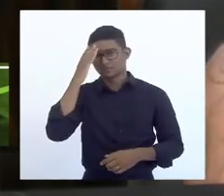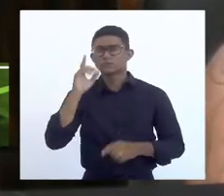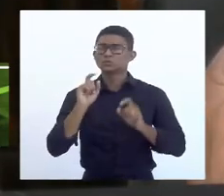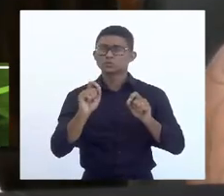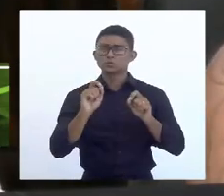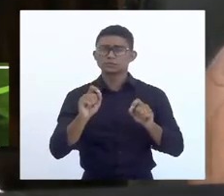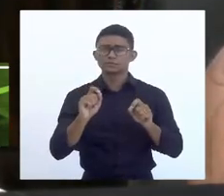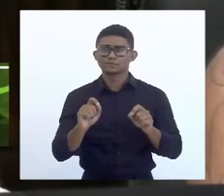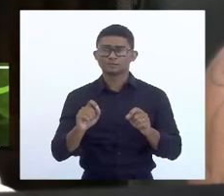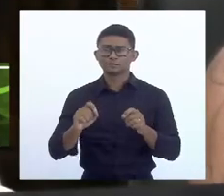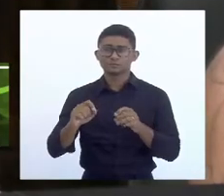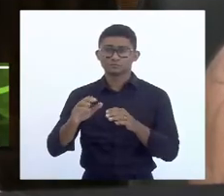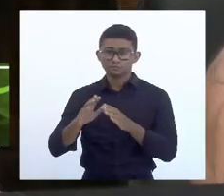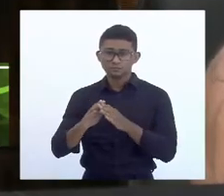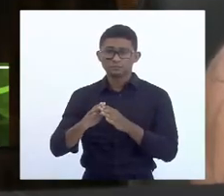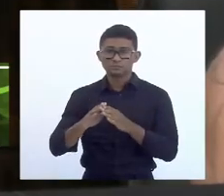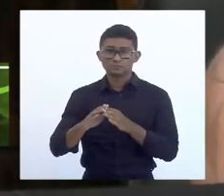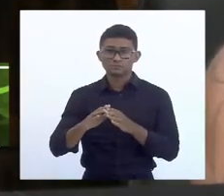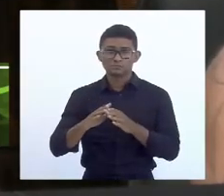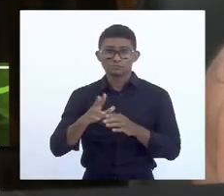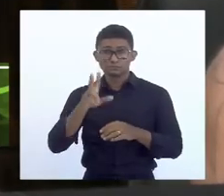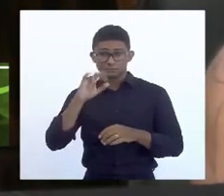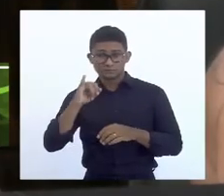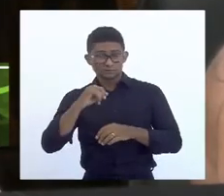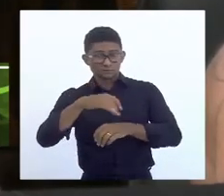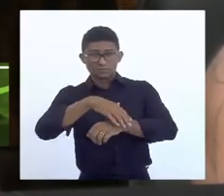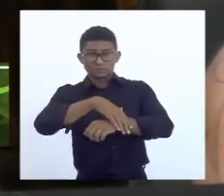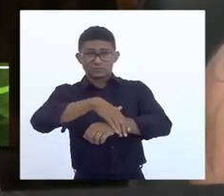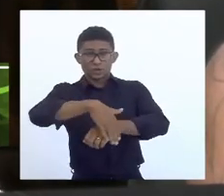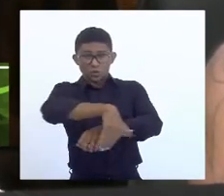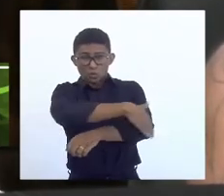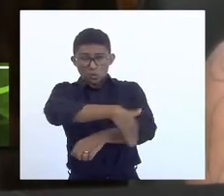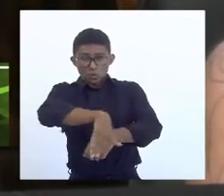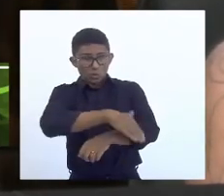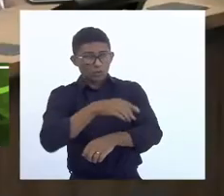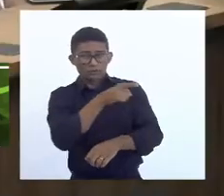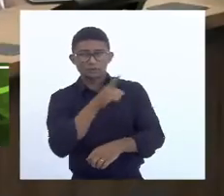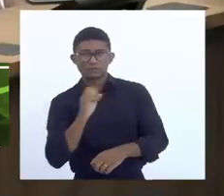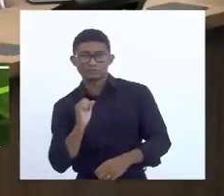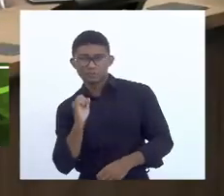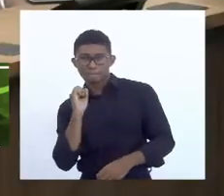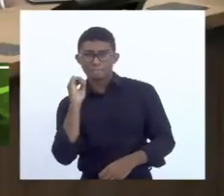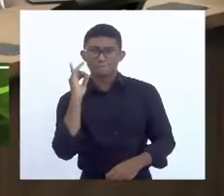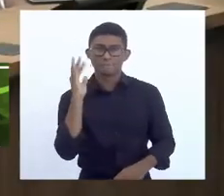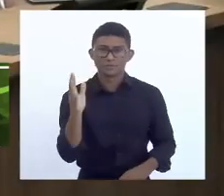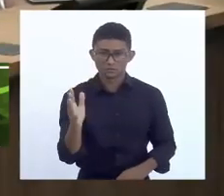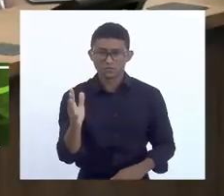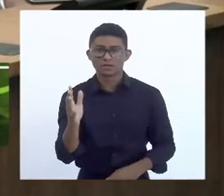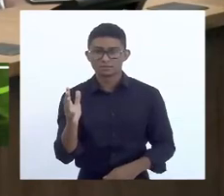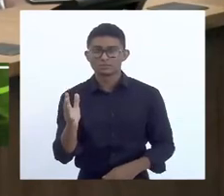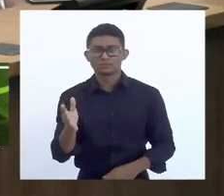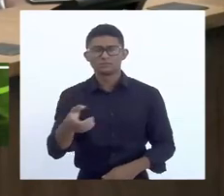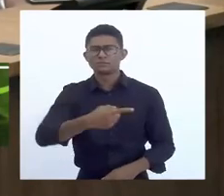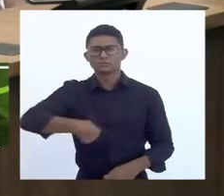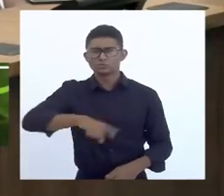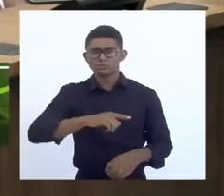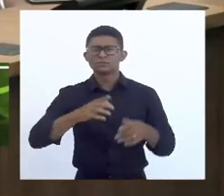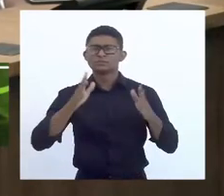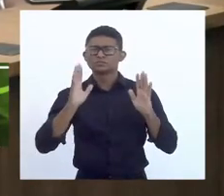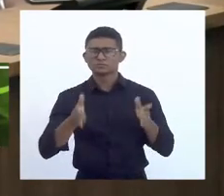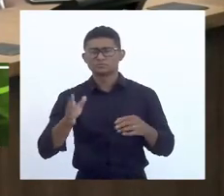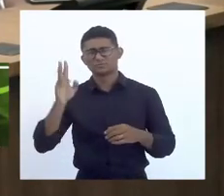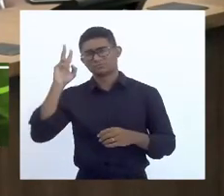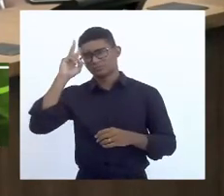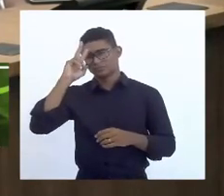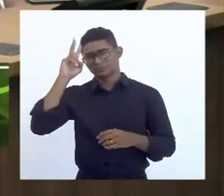fora, nas esquinas, nas madrugadas, onde nós somos historicamente